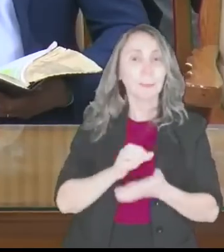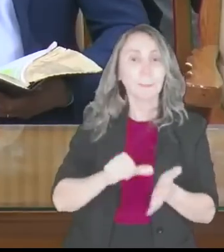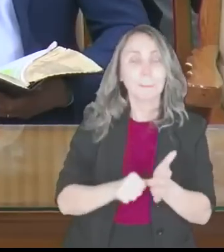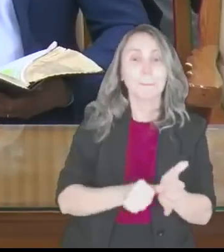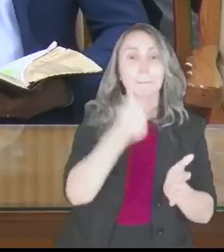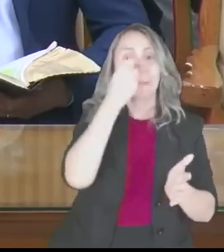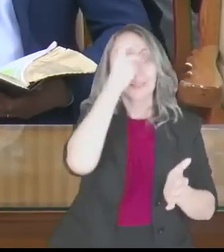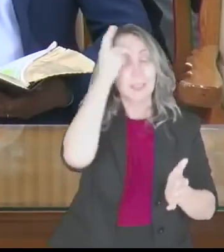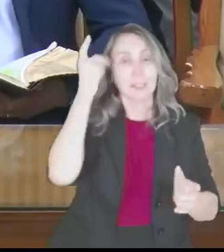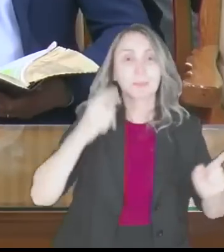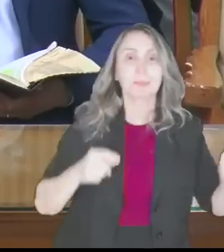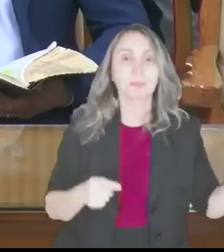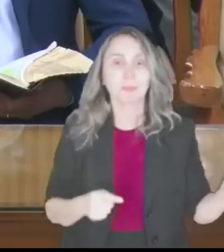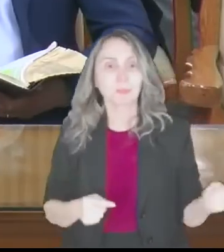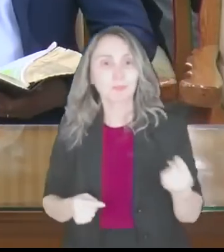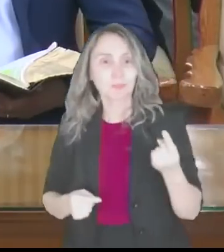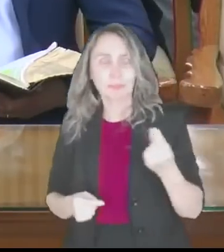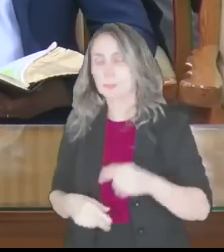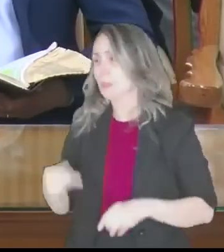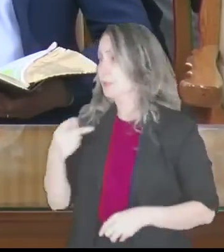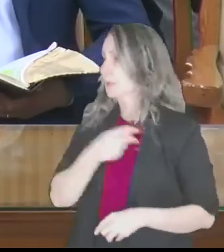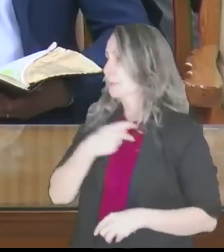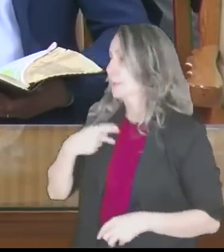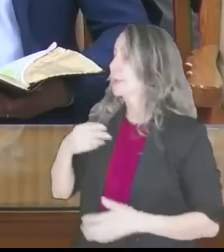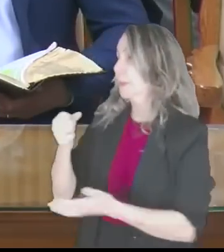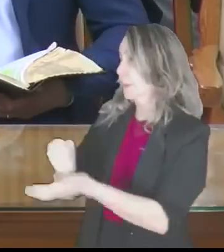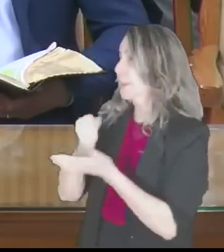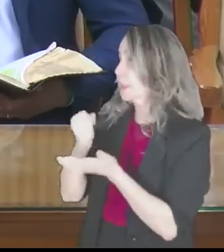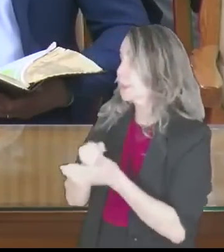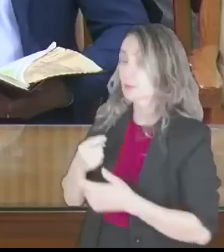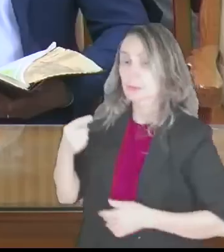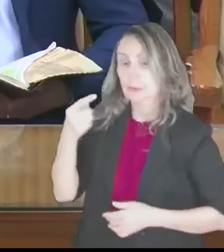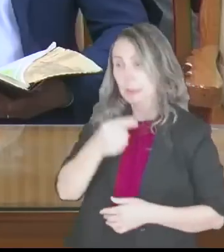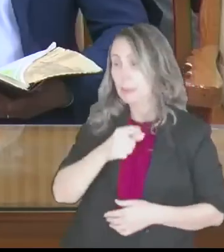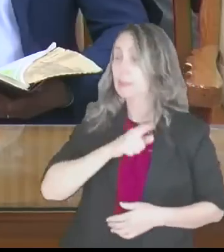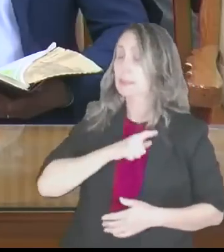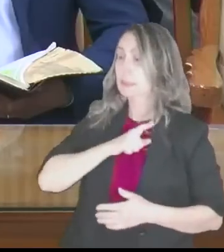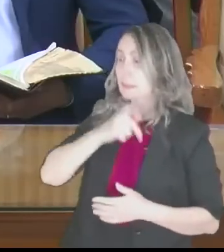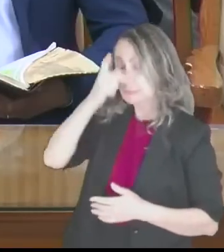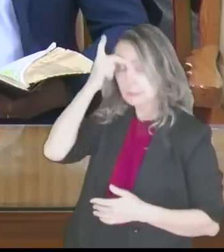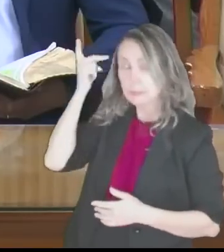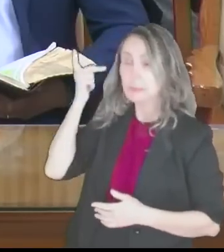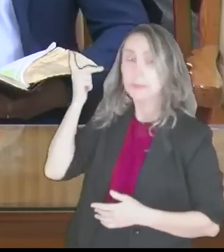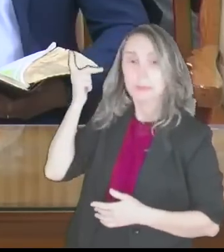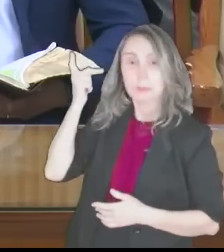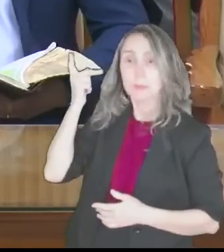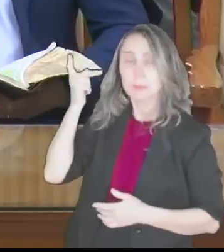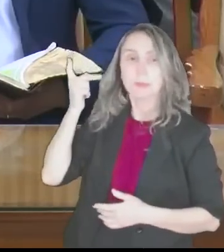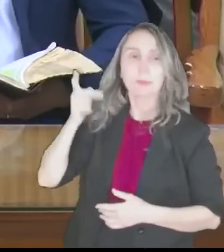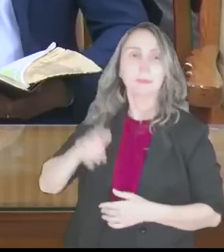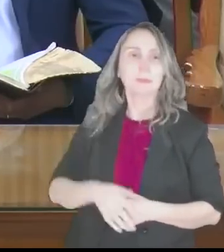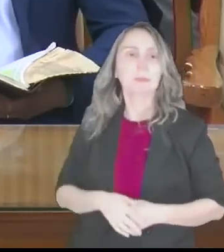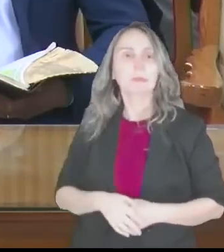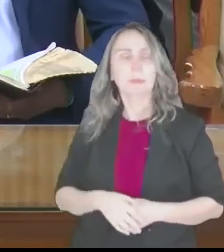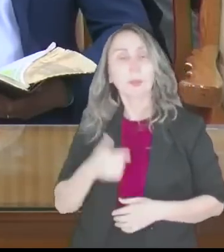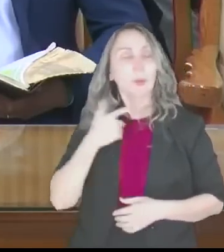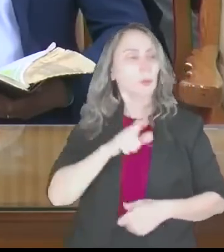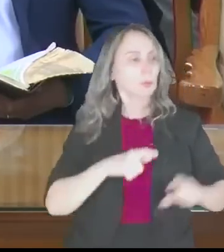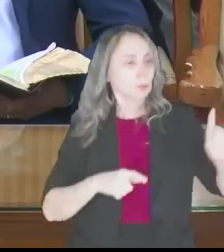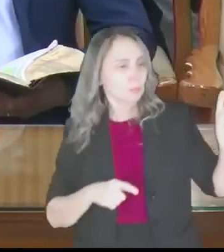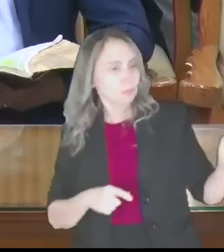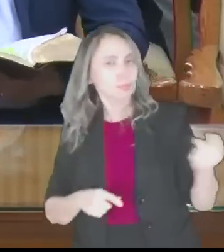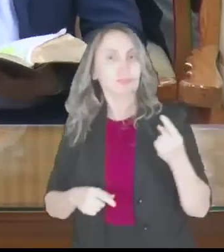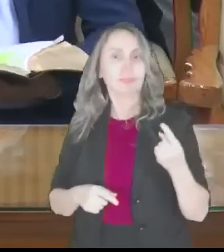Pastor, nos acuda. Mande um dirigente para lá, que tem gente fiel à Assembleia de Deus. Quando aquele saiu, chegou outro, de